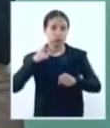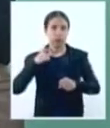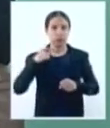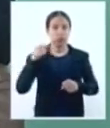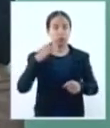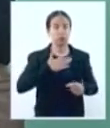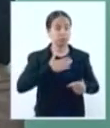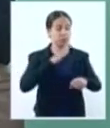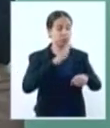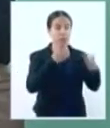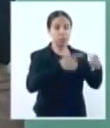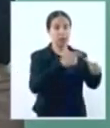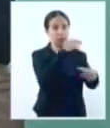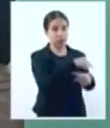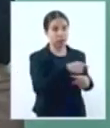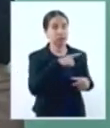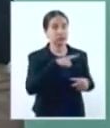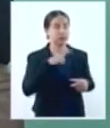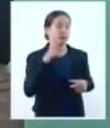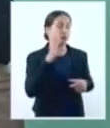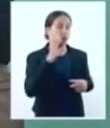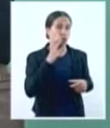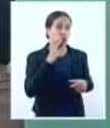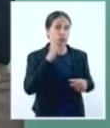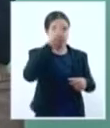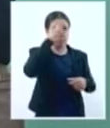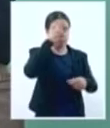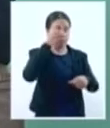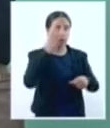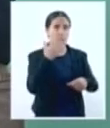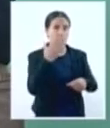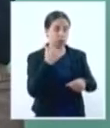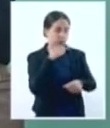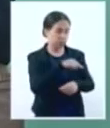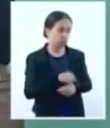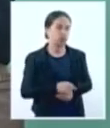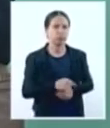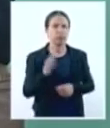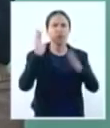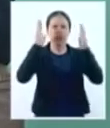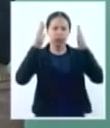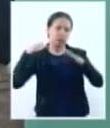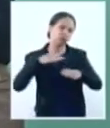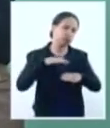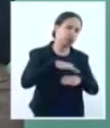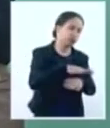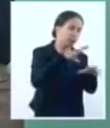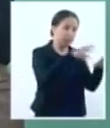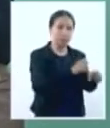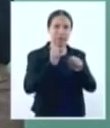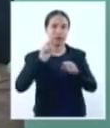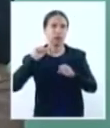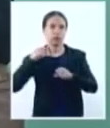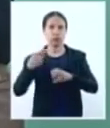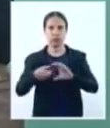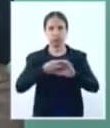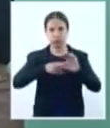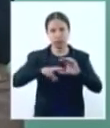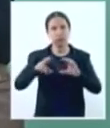né? Para segunda-feira, na hora do almoço, o caminho da coleta seletiva passa. Eu só acho que ainda está muito espaçado,